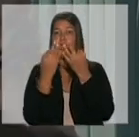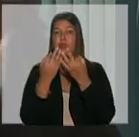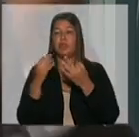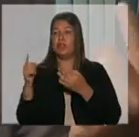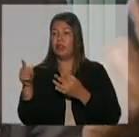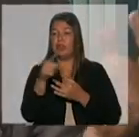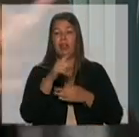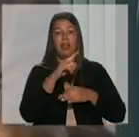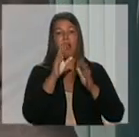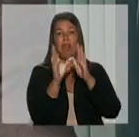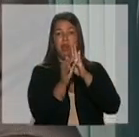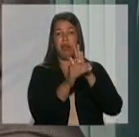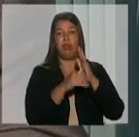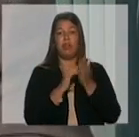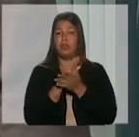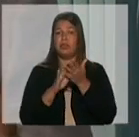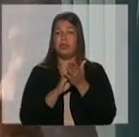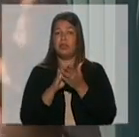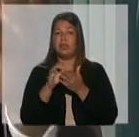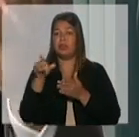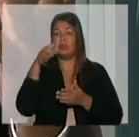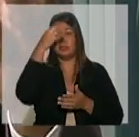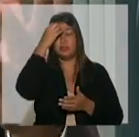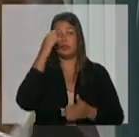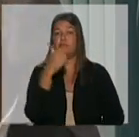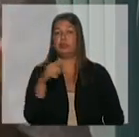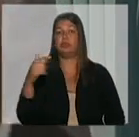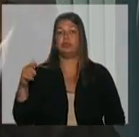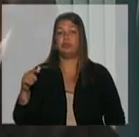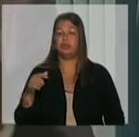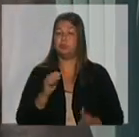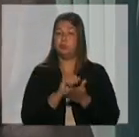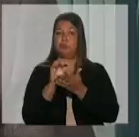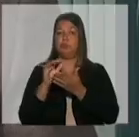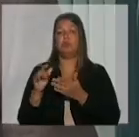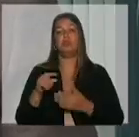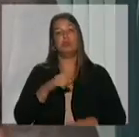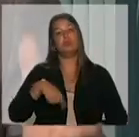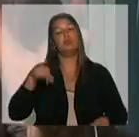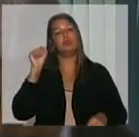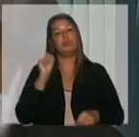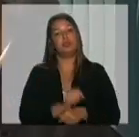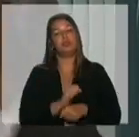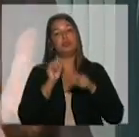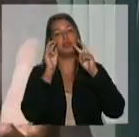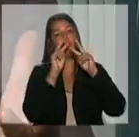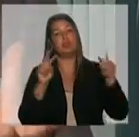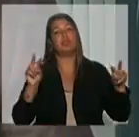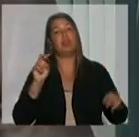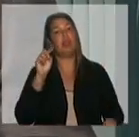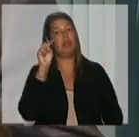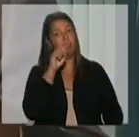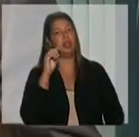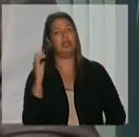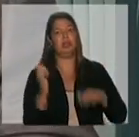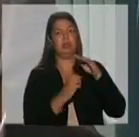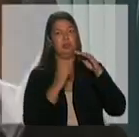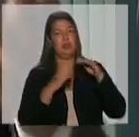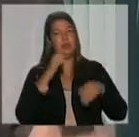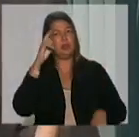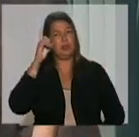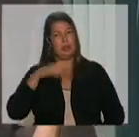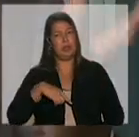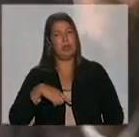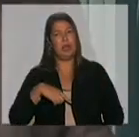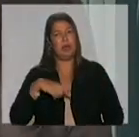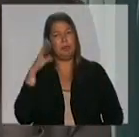famílias que não roubaram um tostão na rua. Então, a gente tem que parar de enxergar essas empreiteiras como o